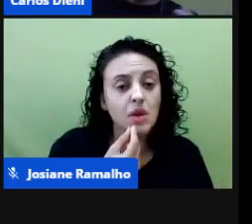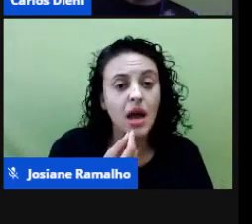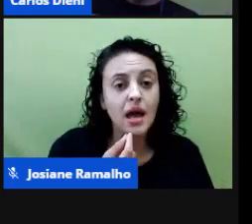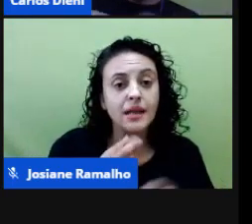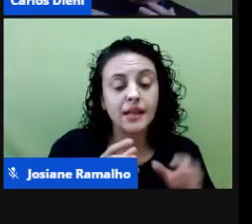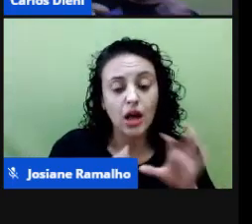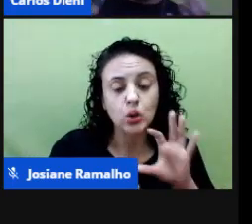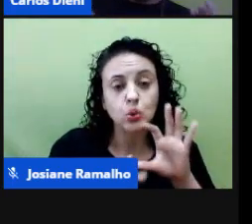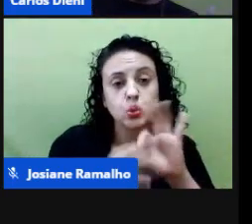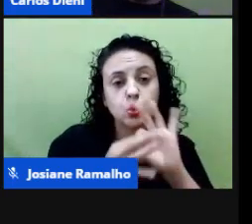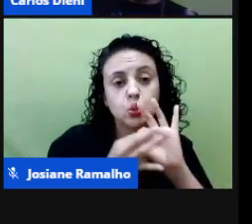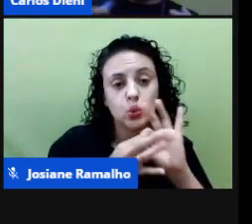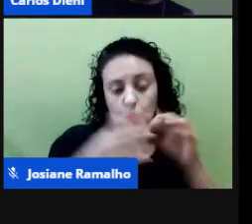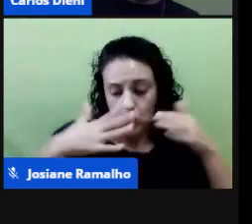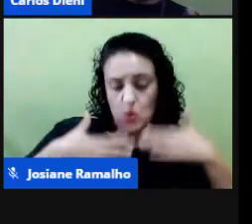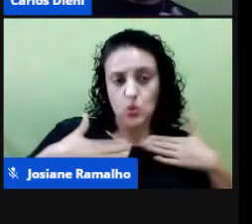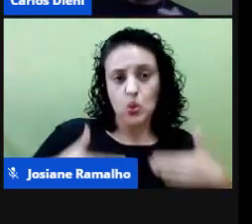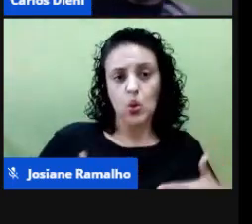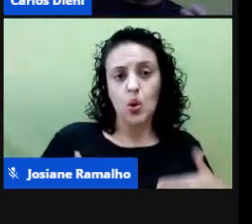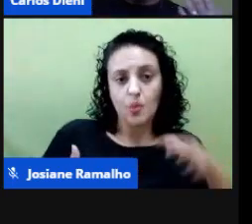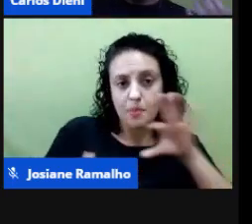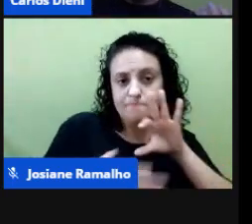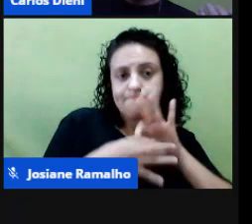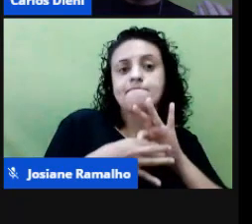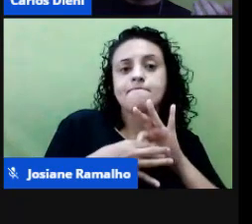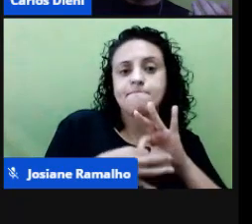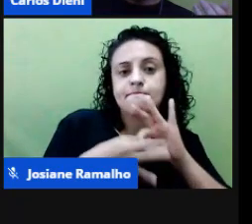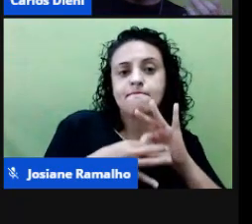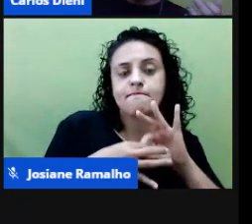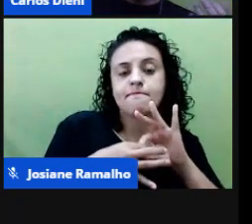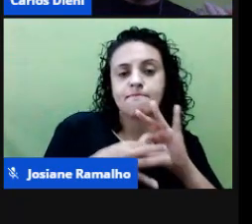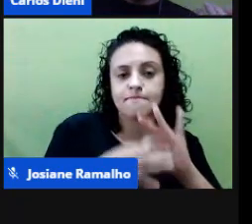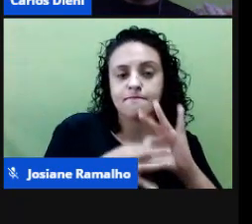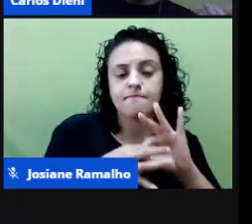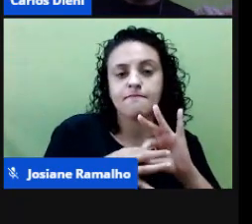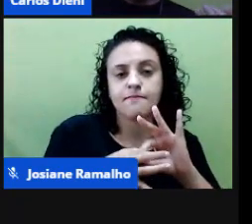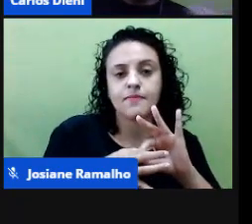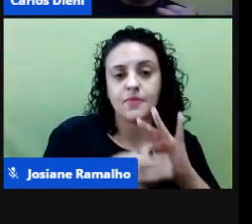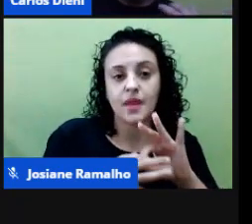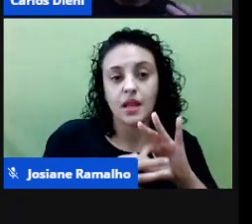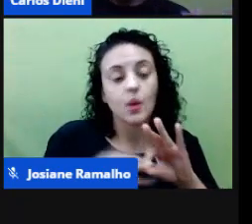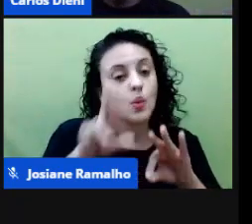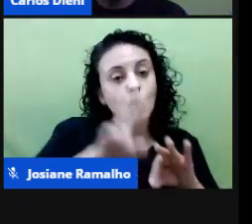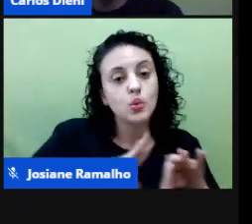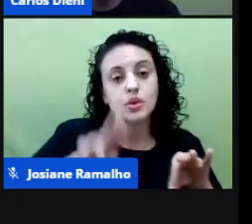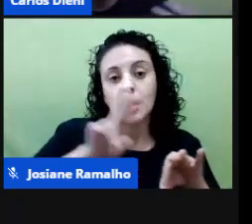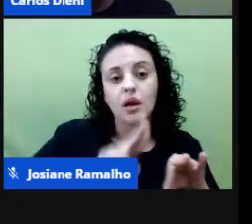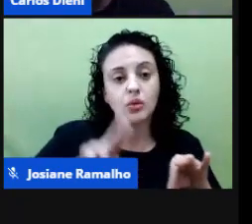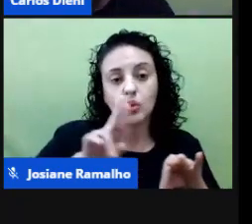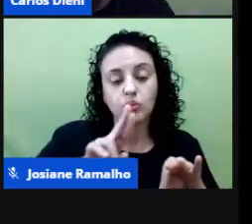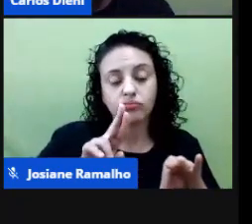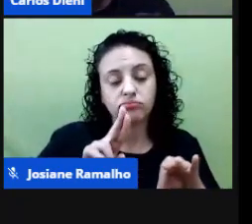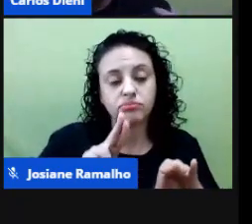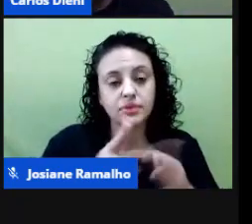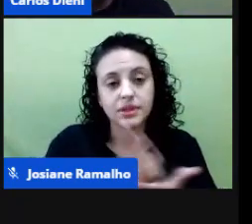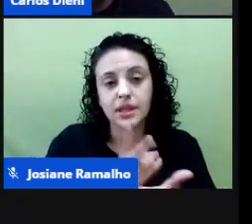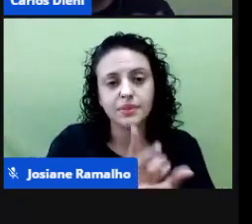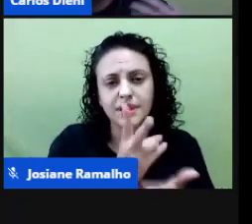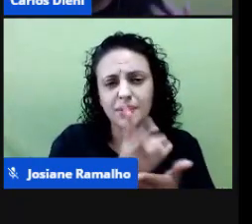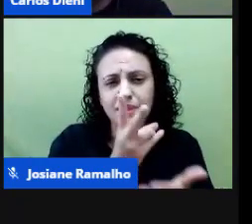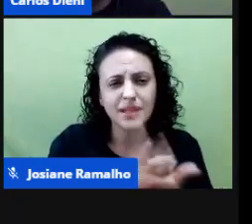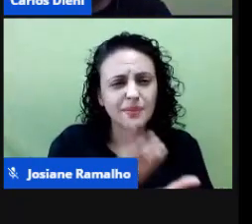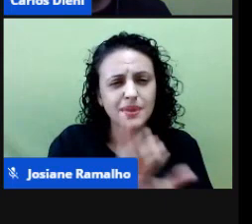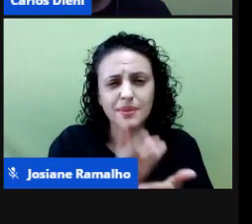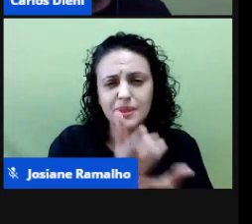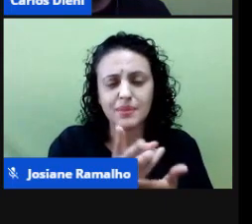praticamente uma extensão. E a gente está cada vez mais utilizando isso intuitivamente. Então, é mais outro